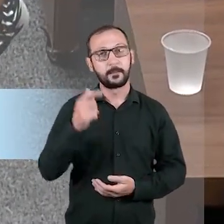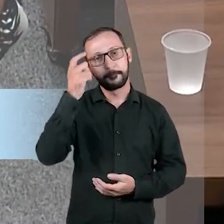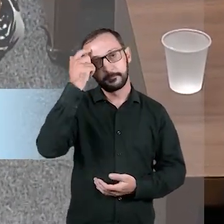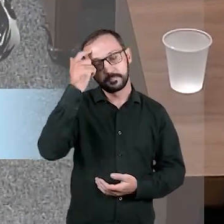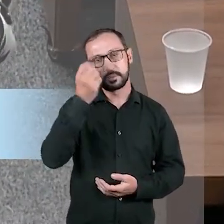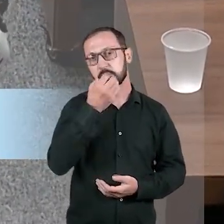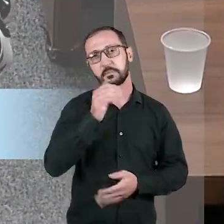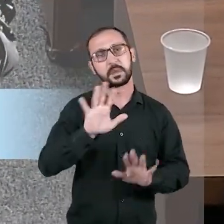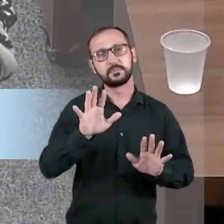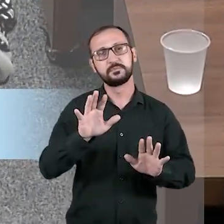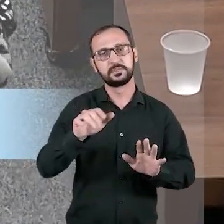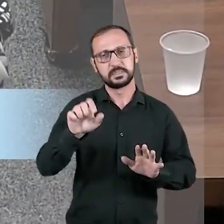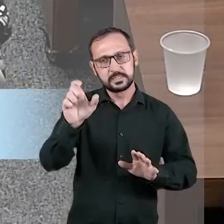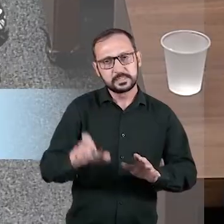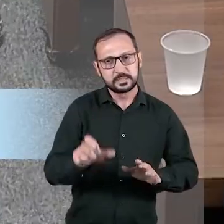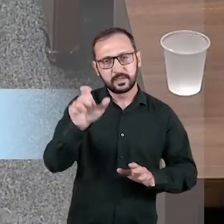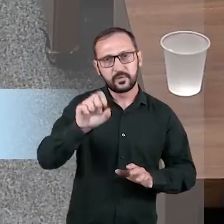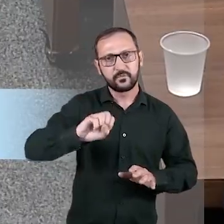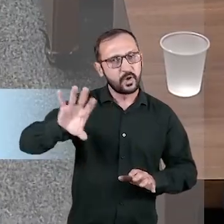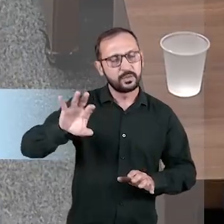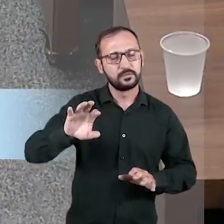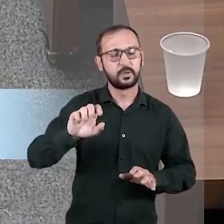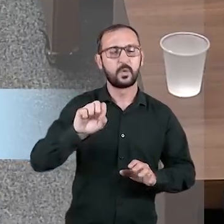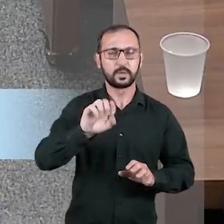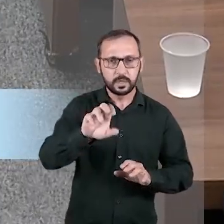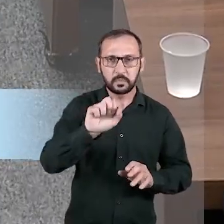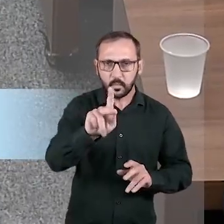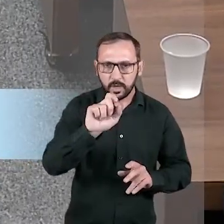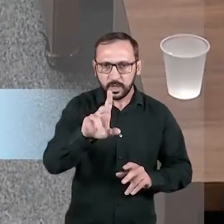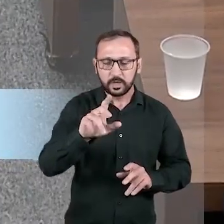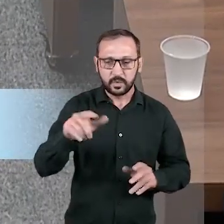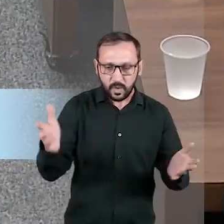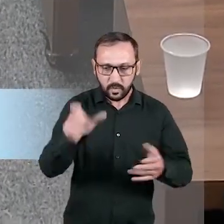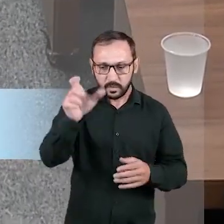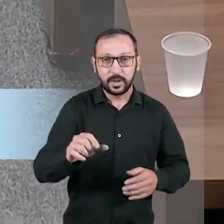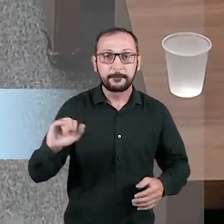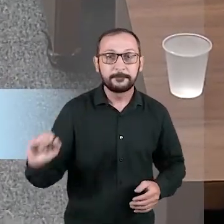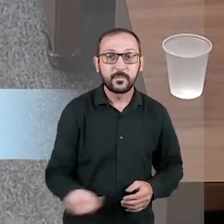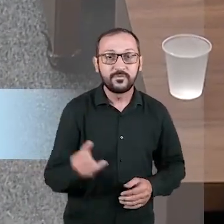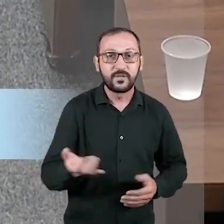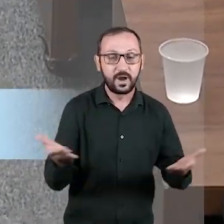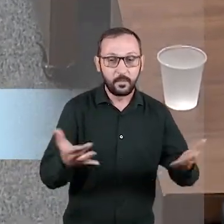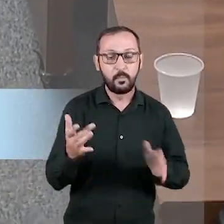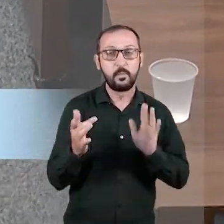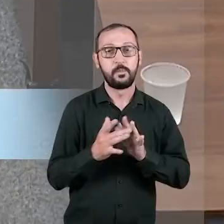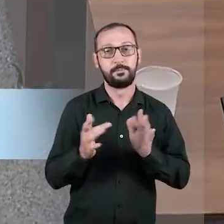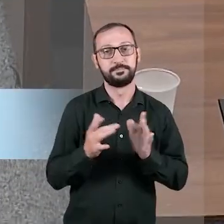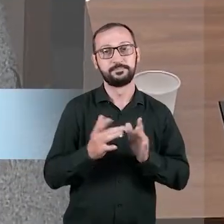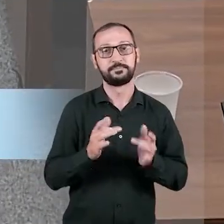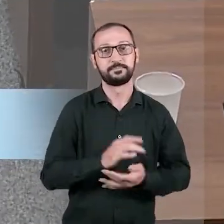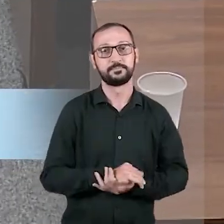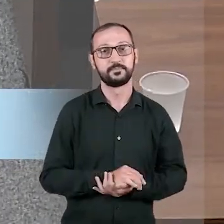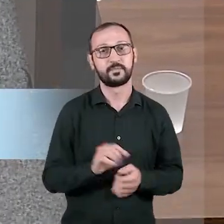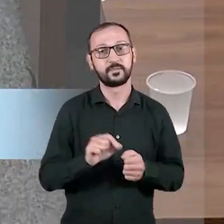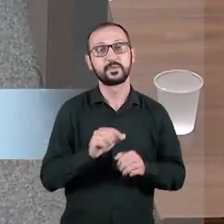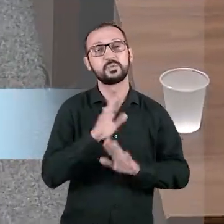Esse pensamento, está tudo bem se ela for. Então, aproveita agora que ela está aqui, eu falo para todo mundo, aproveita agora que está